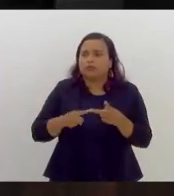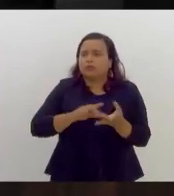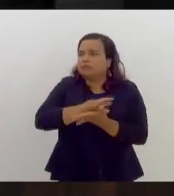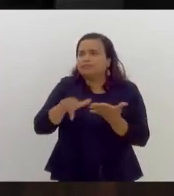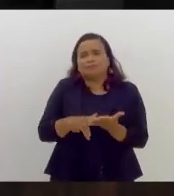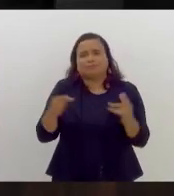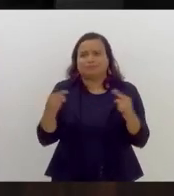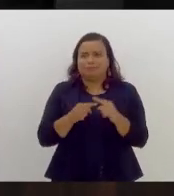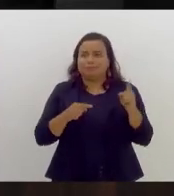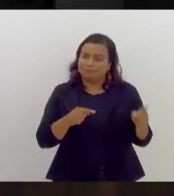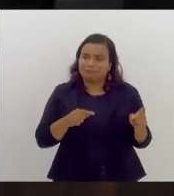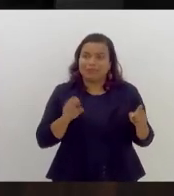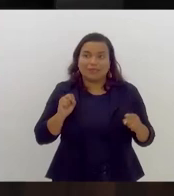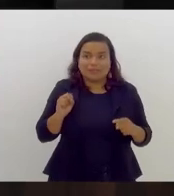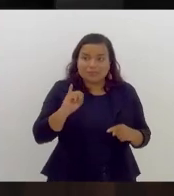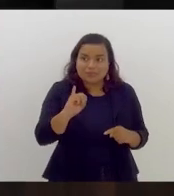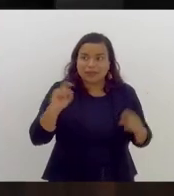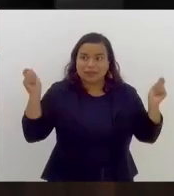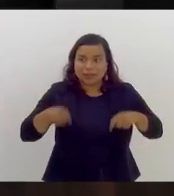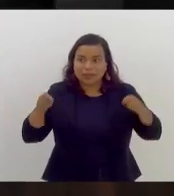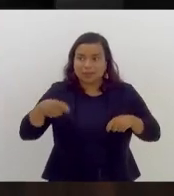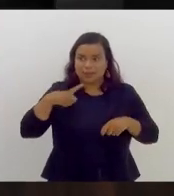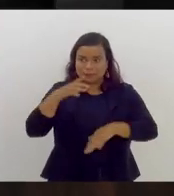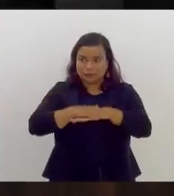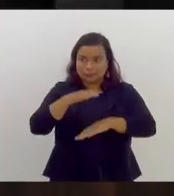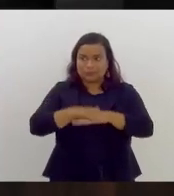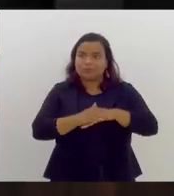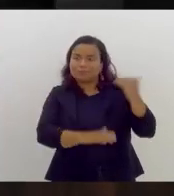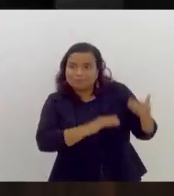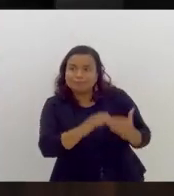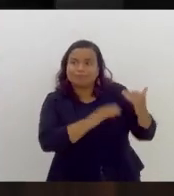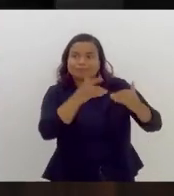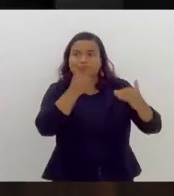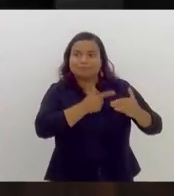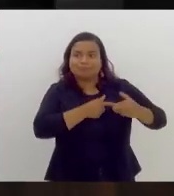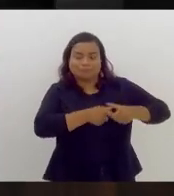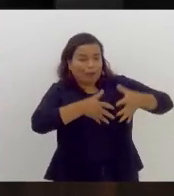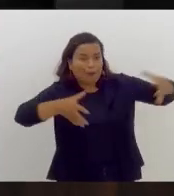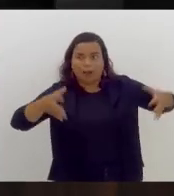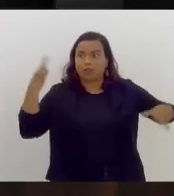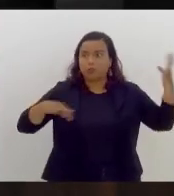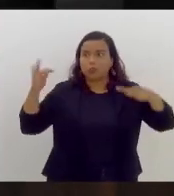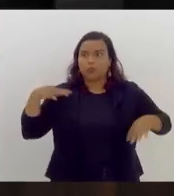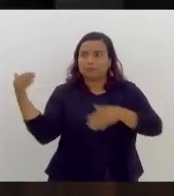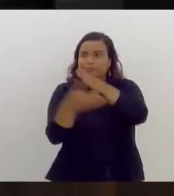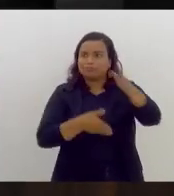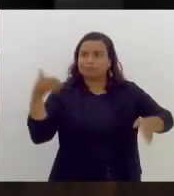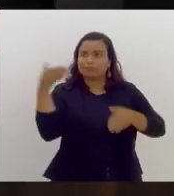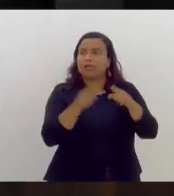Quando você tem essa possibilidade, você faz desenvolvimento do turismo e